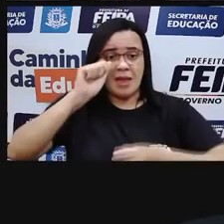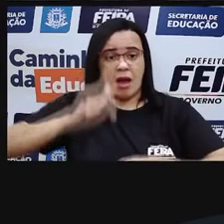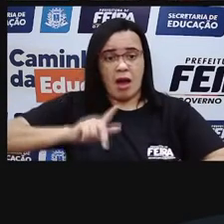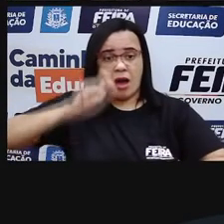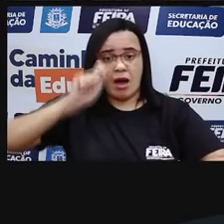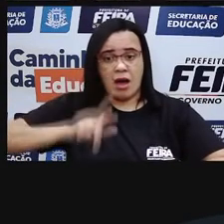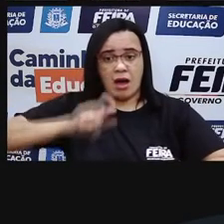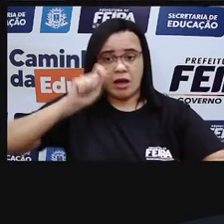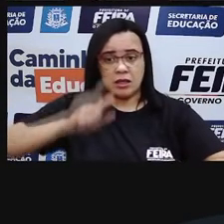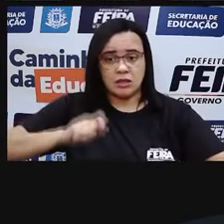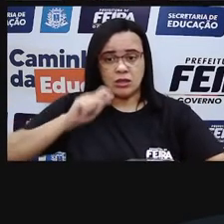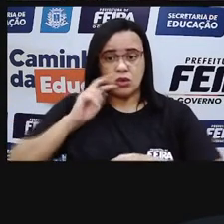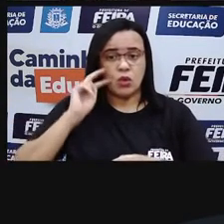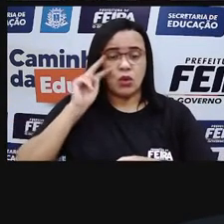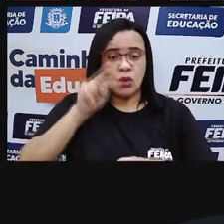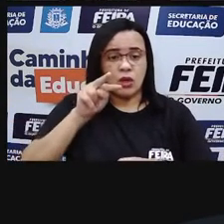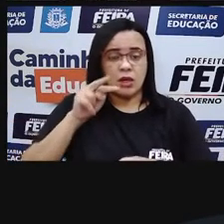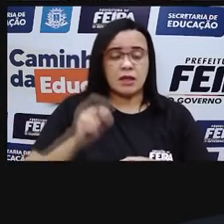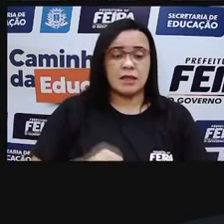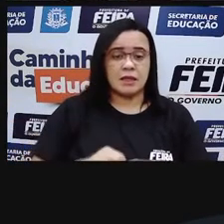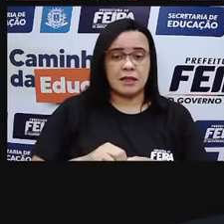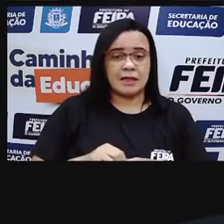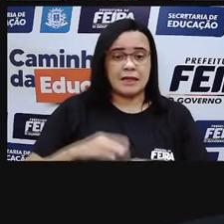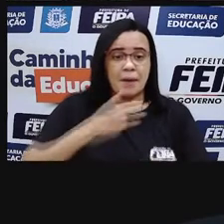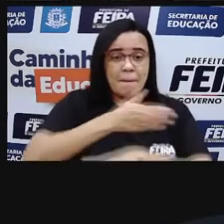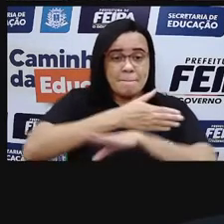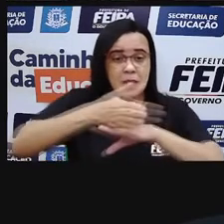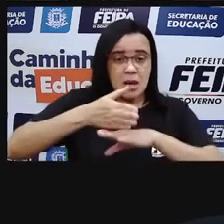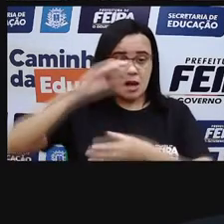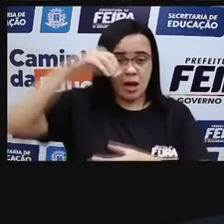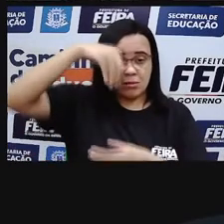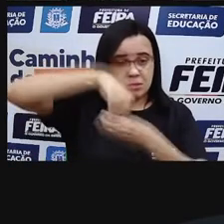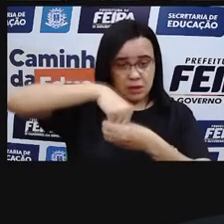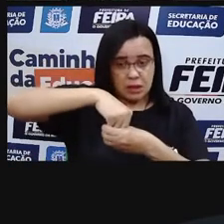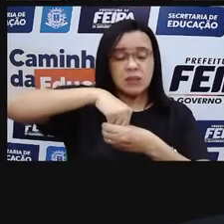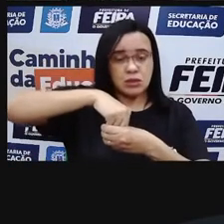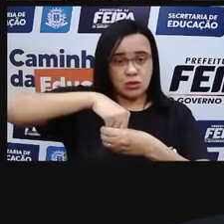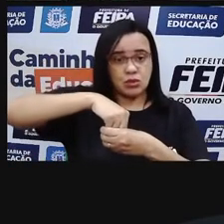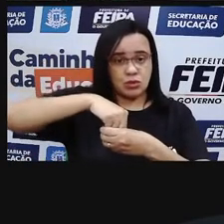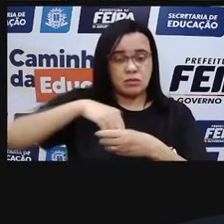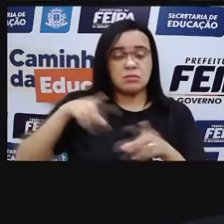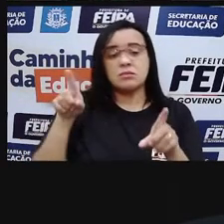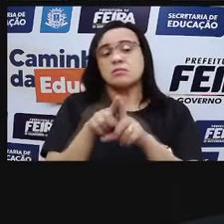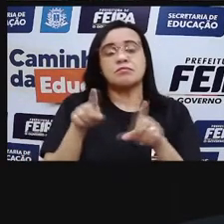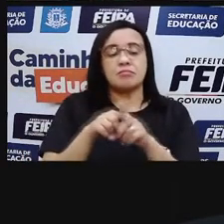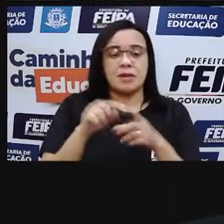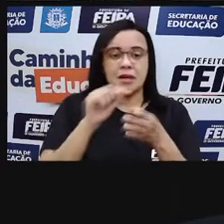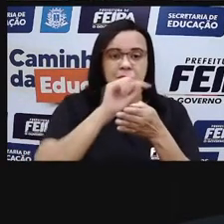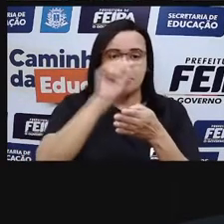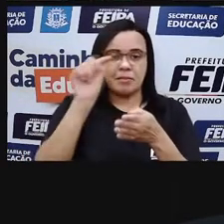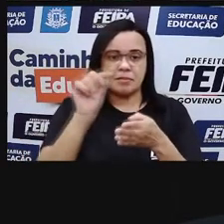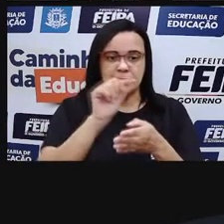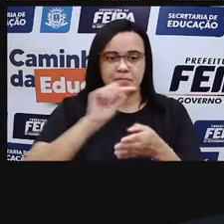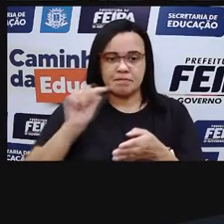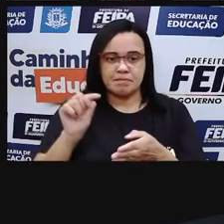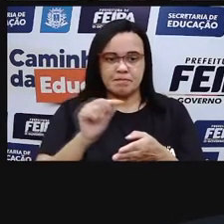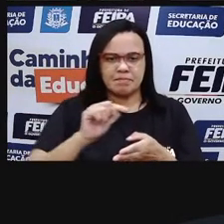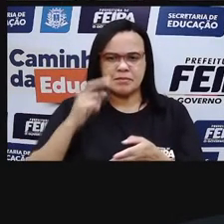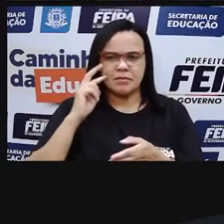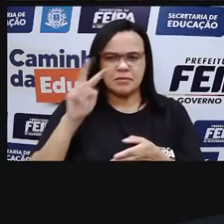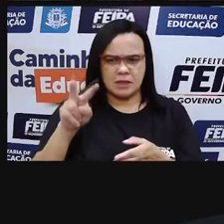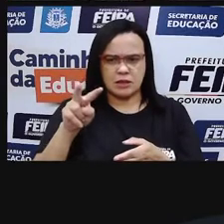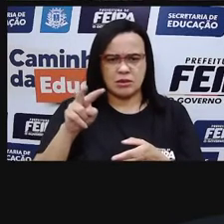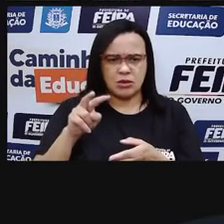que é essa bola, esse círculo aí em branco. E tem umas listras aqui, tá vendo? Essas listras